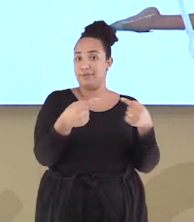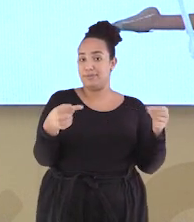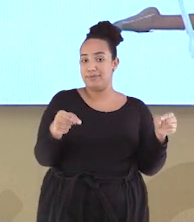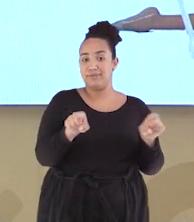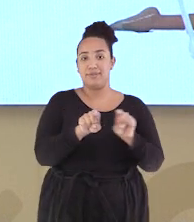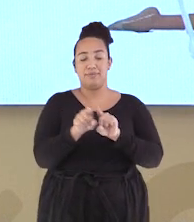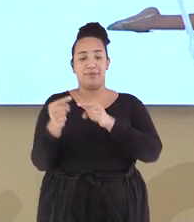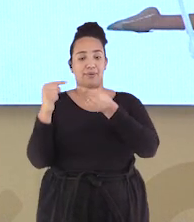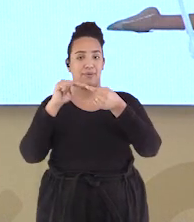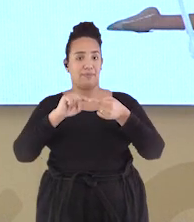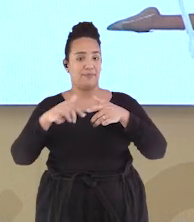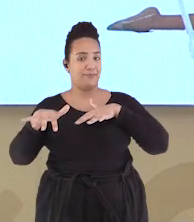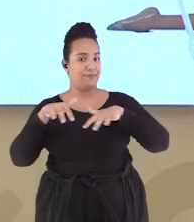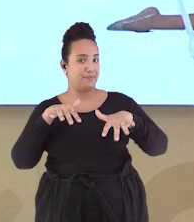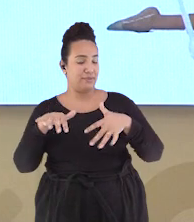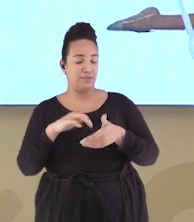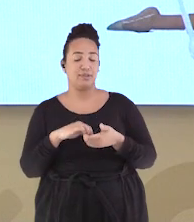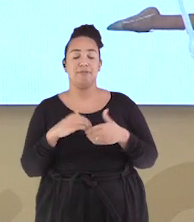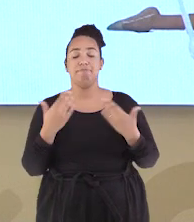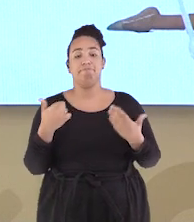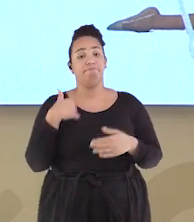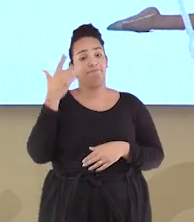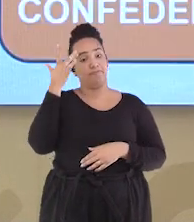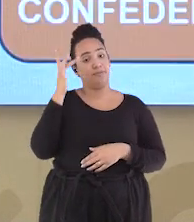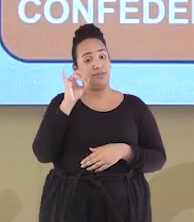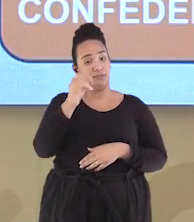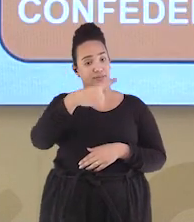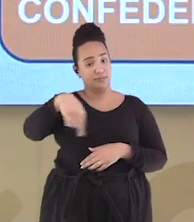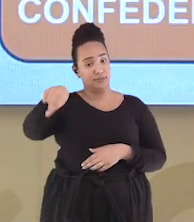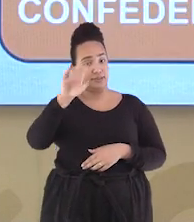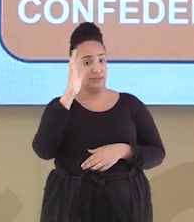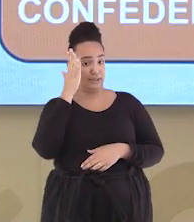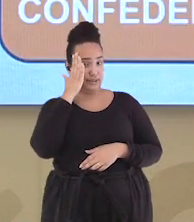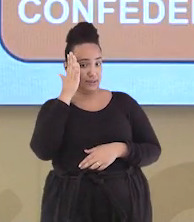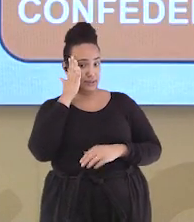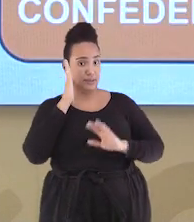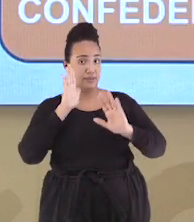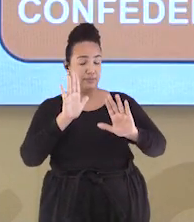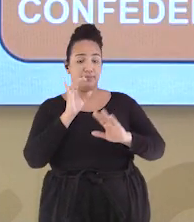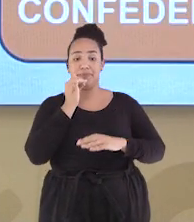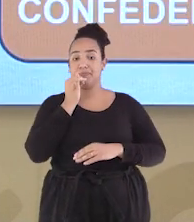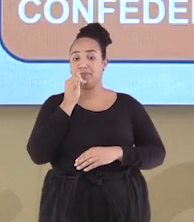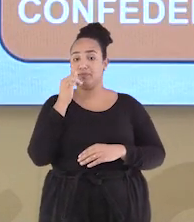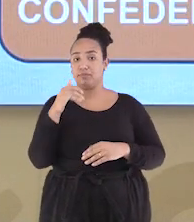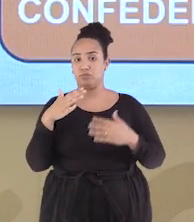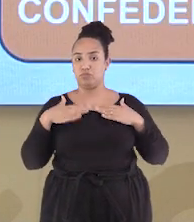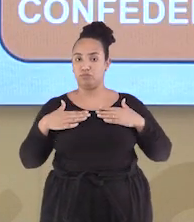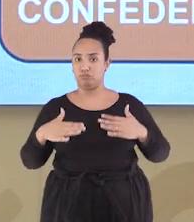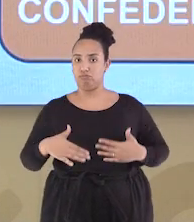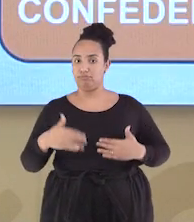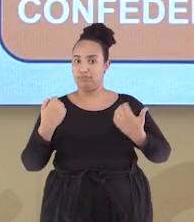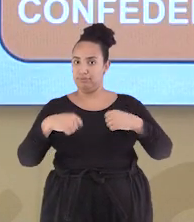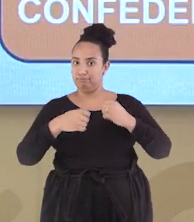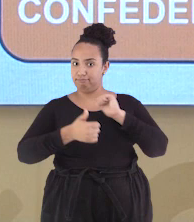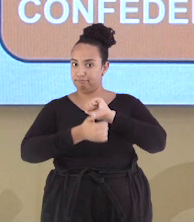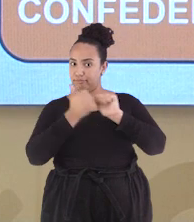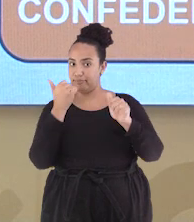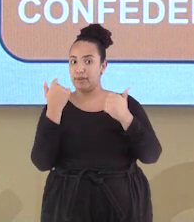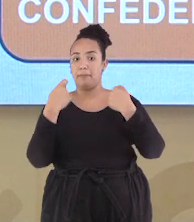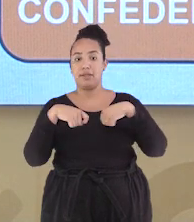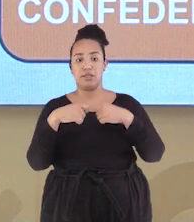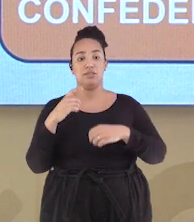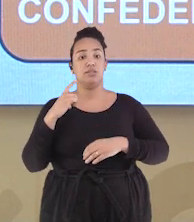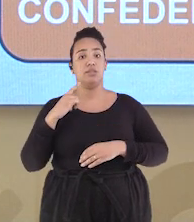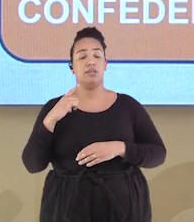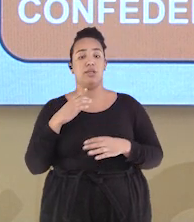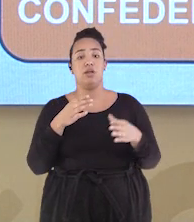com os movimentos. Não sei se vocês sabem, mas para uma prática corporal ser considerada esporte, ela precisa ter